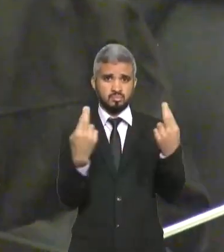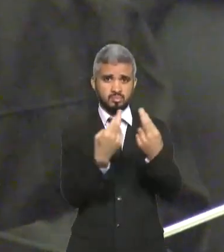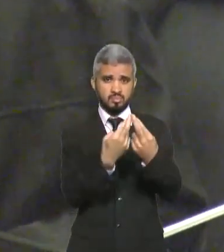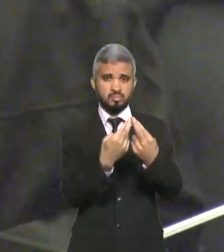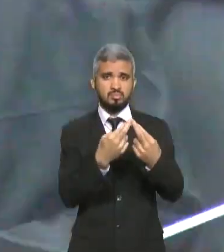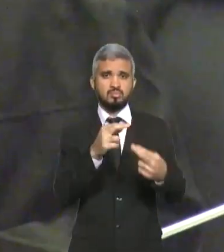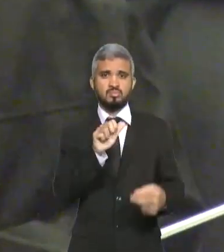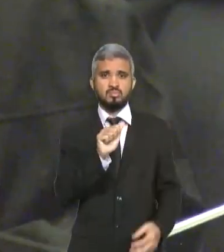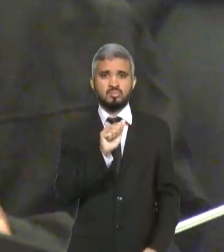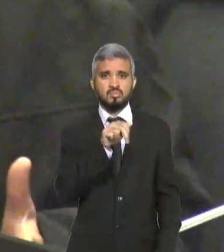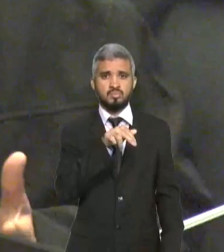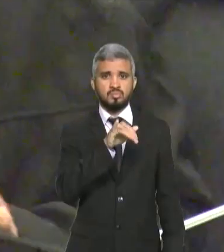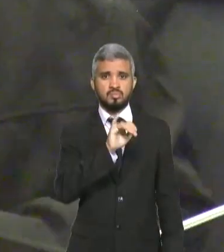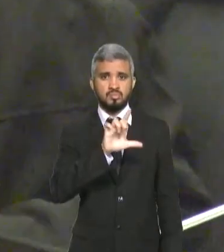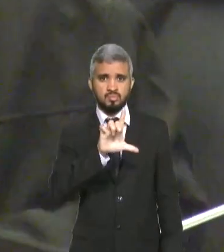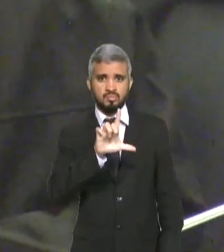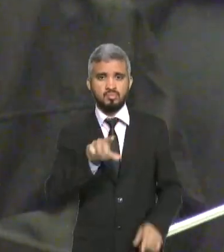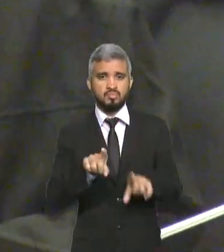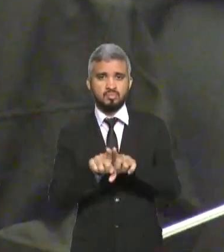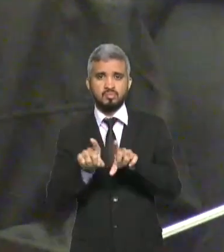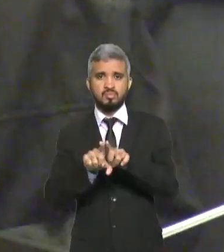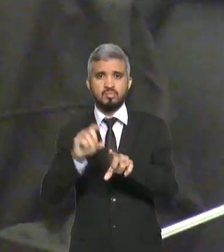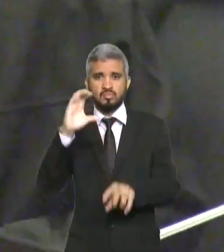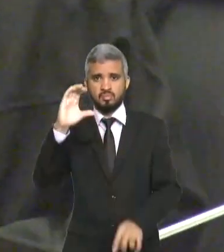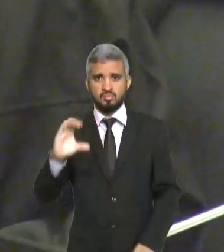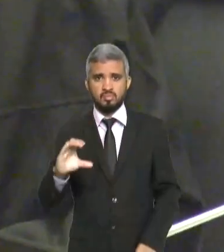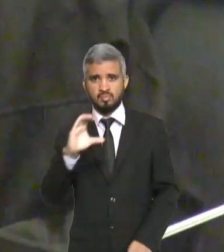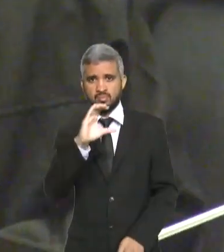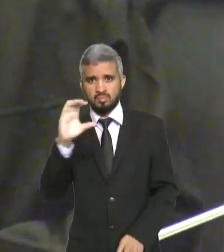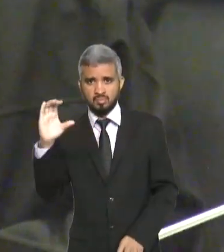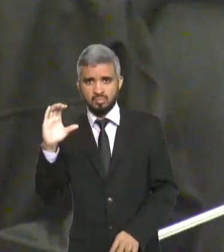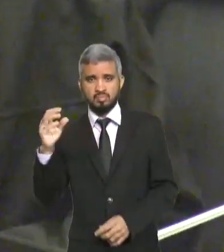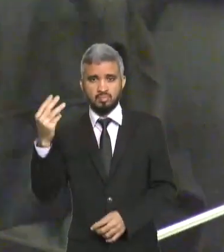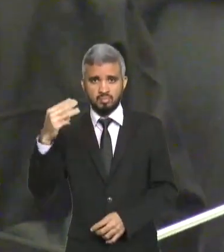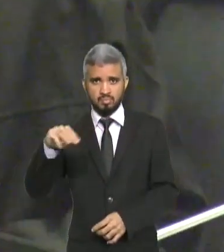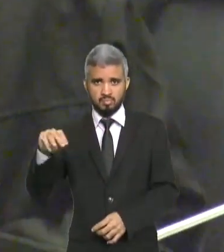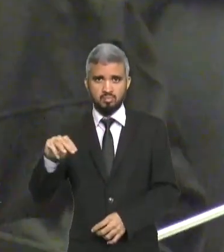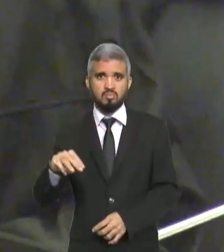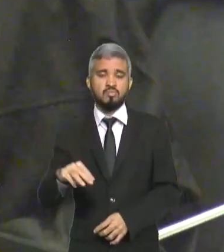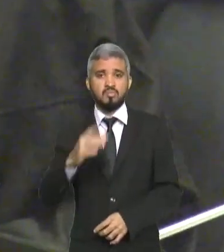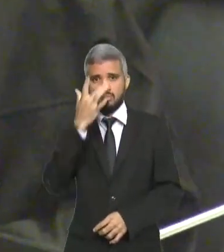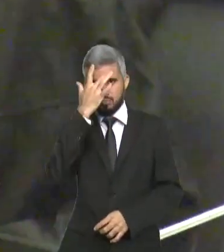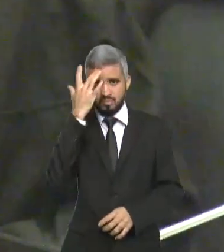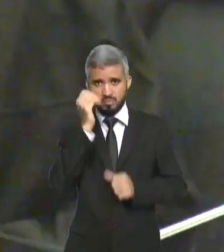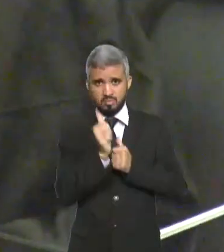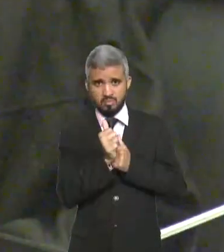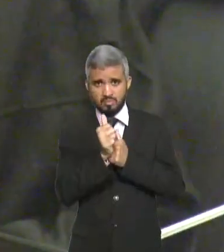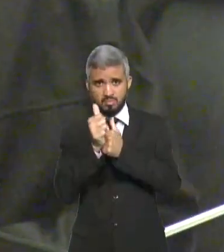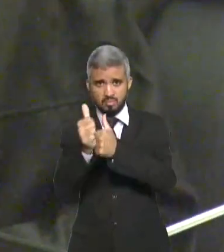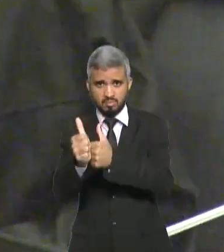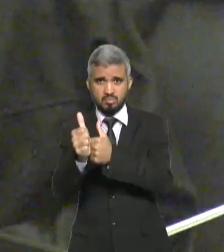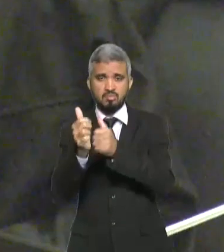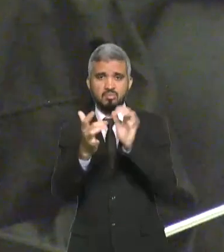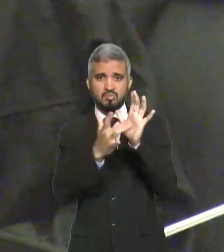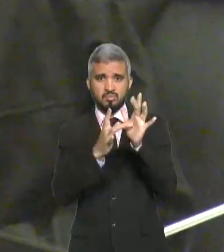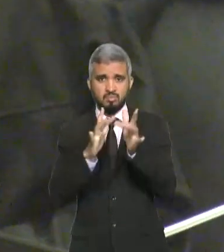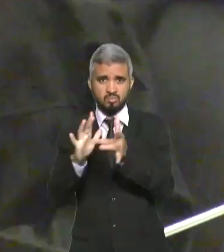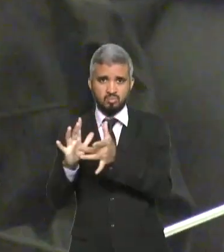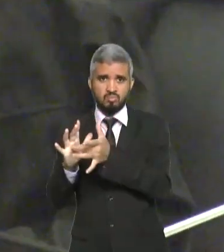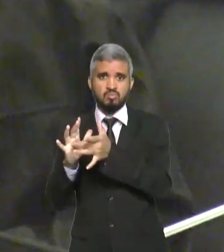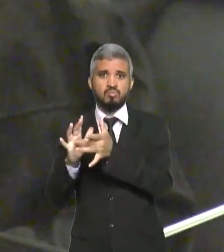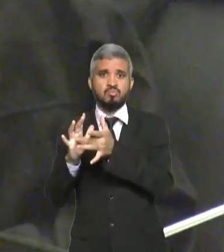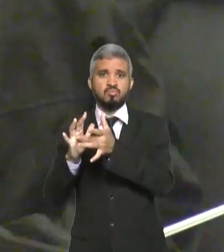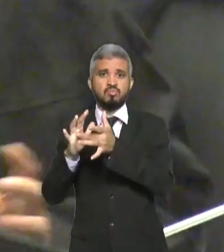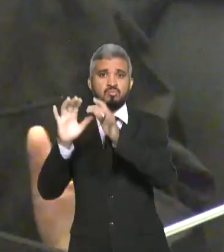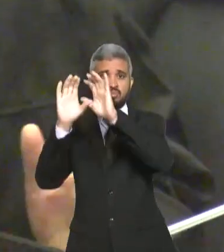dos católicos do Maranhão e de todos os seguidores de Jesus Cristo, o pão vivo descido do céu, eu vos